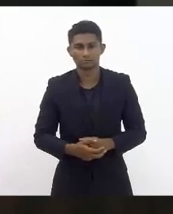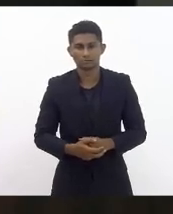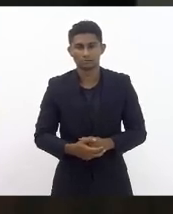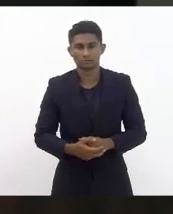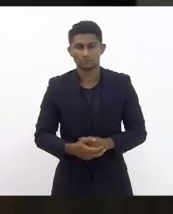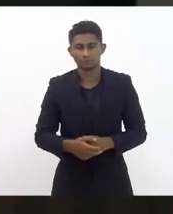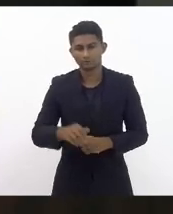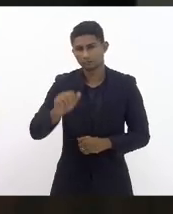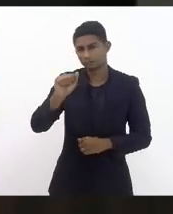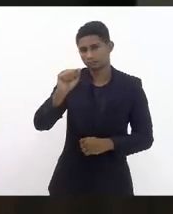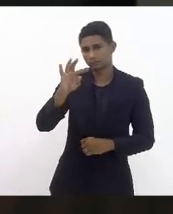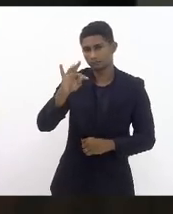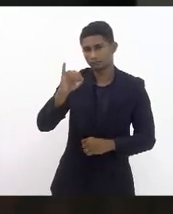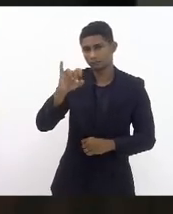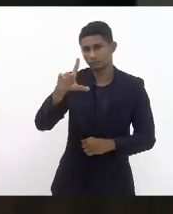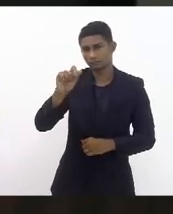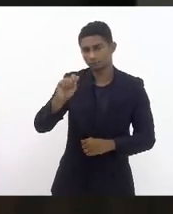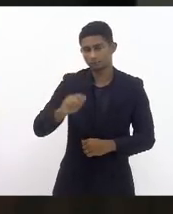Deputado Átila Nunes.